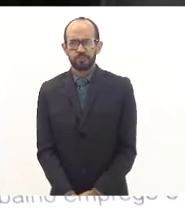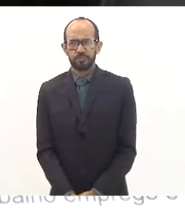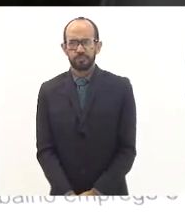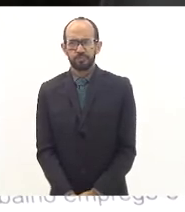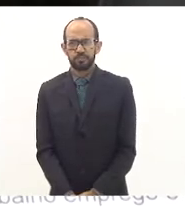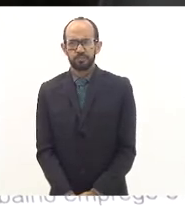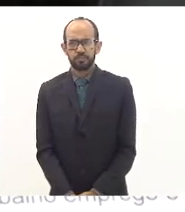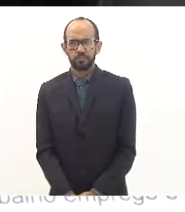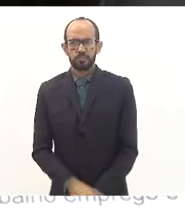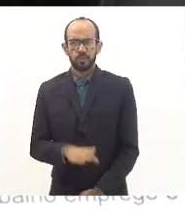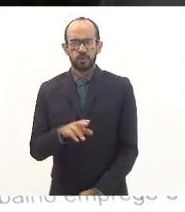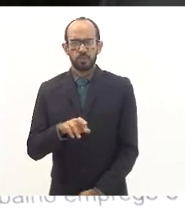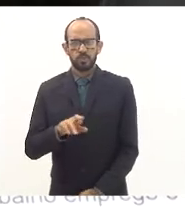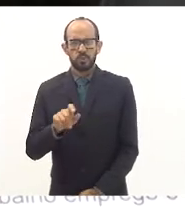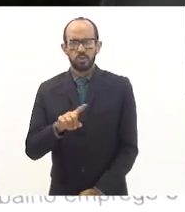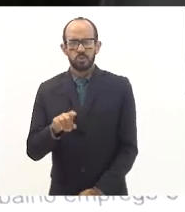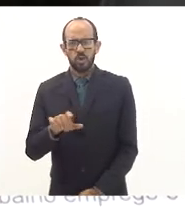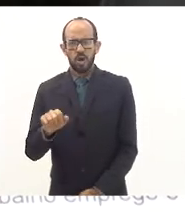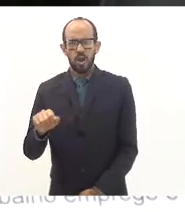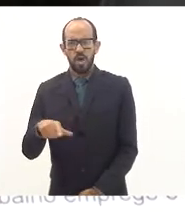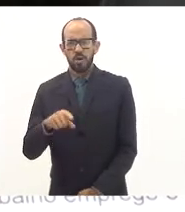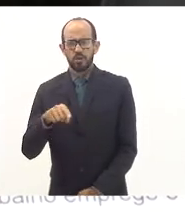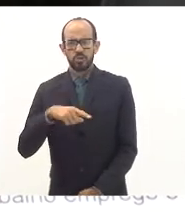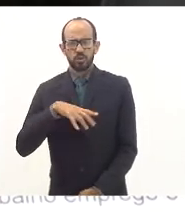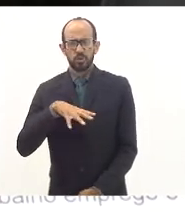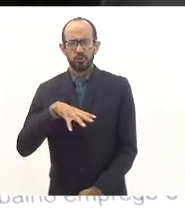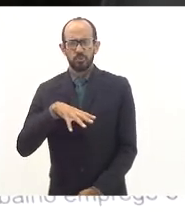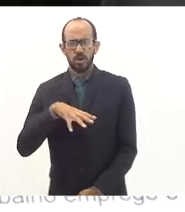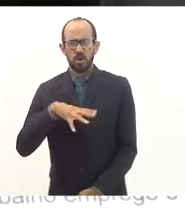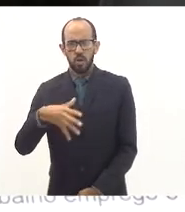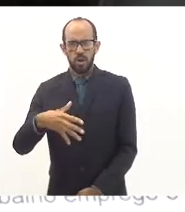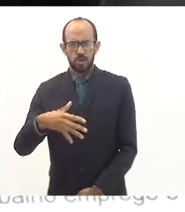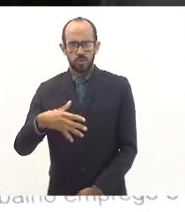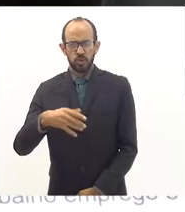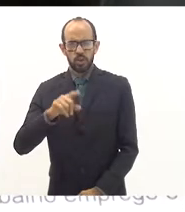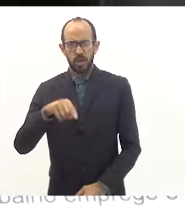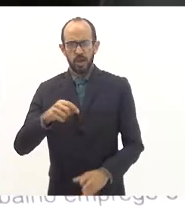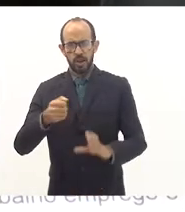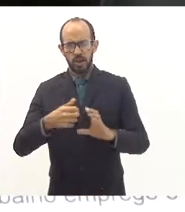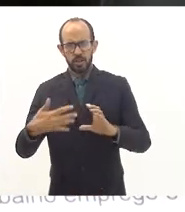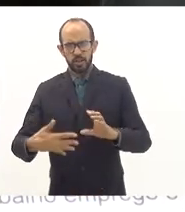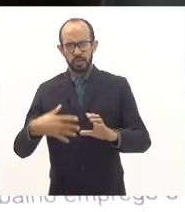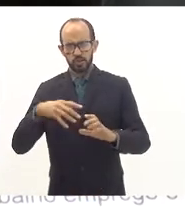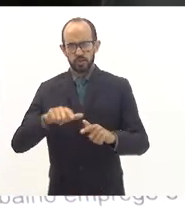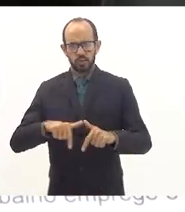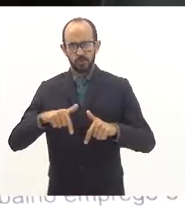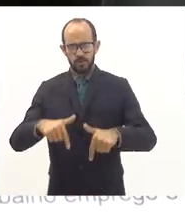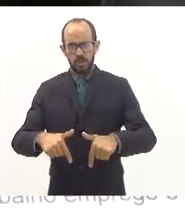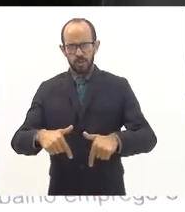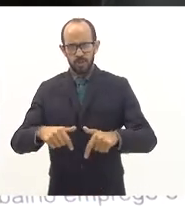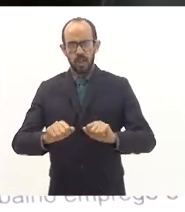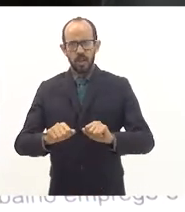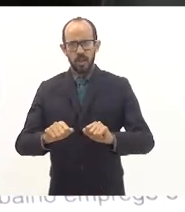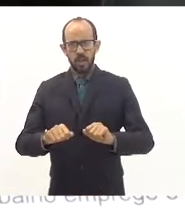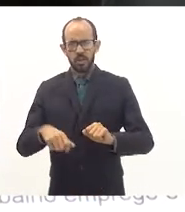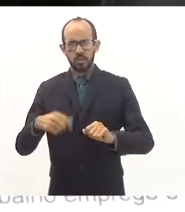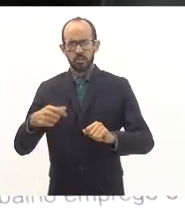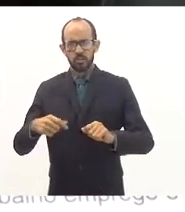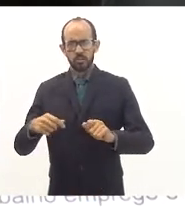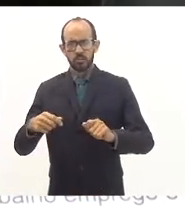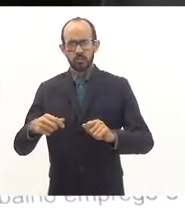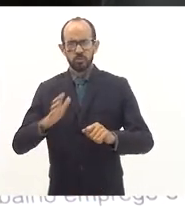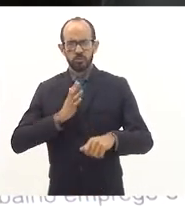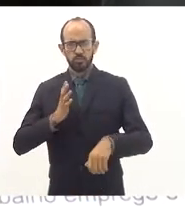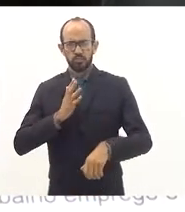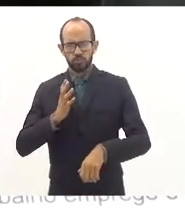Brizola se caracterizava pela coragem, a coragem de enfrentar os poderosos. Brizola enfrentou